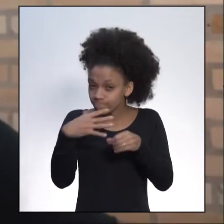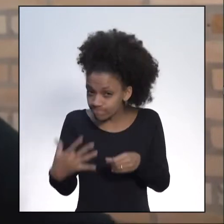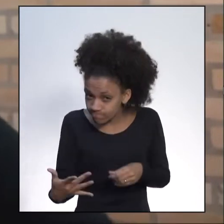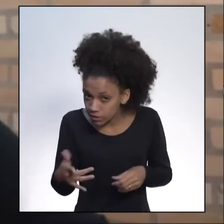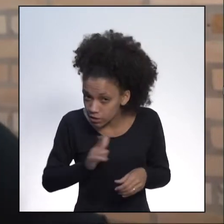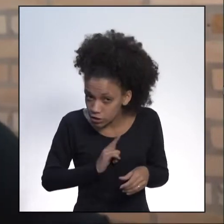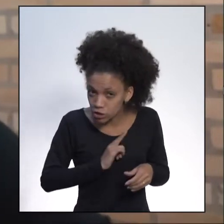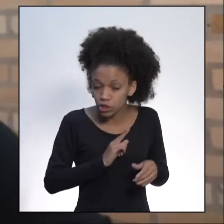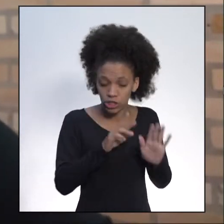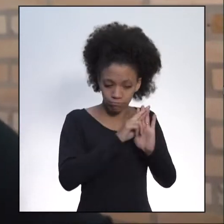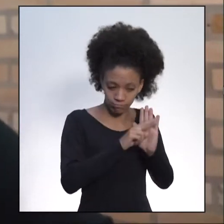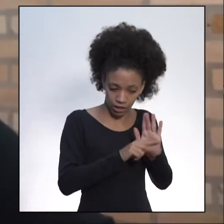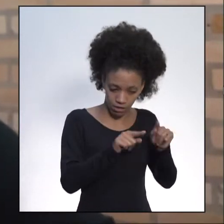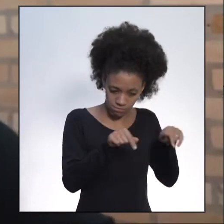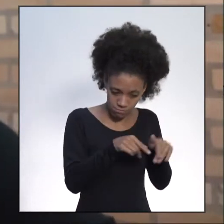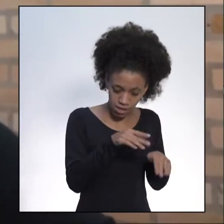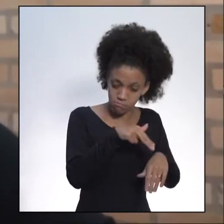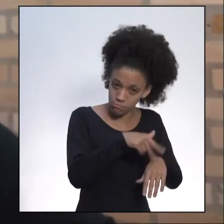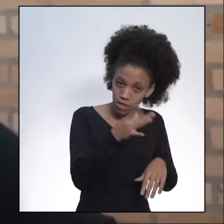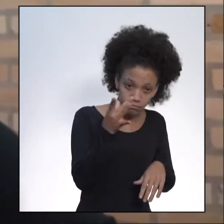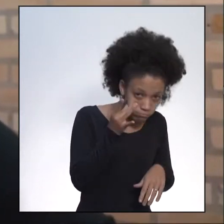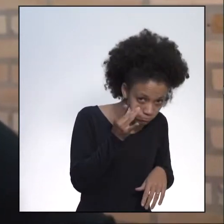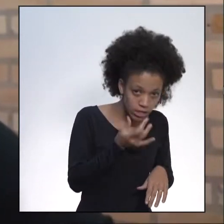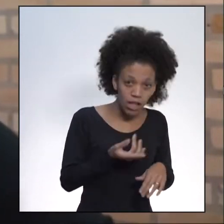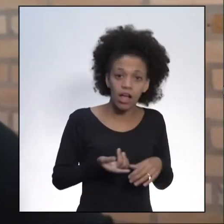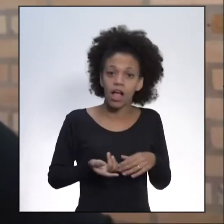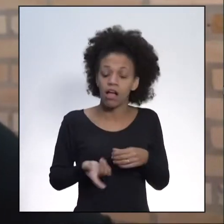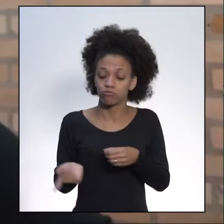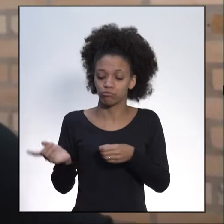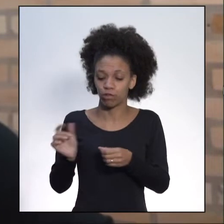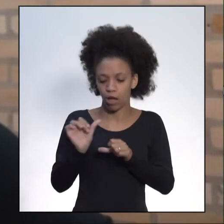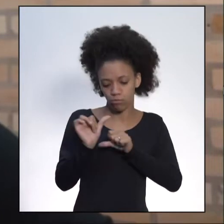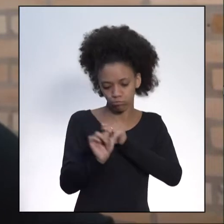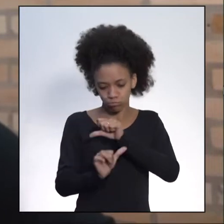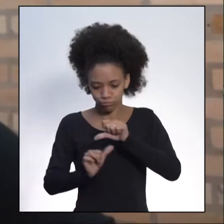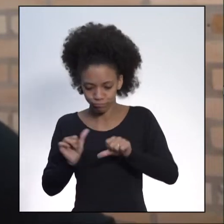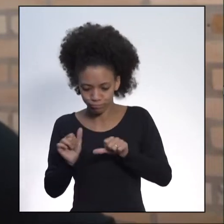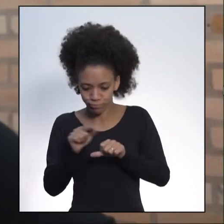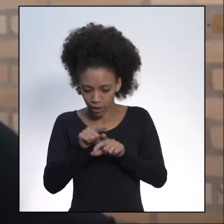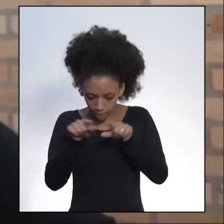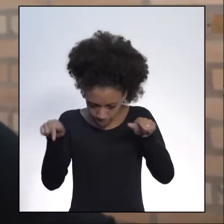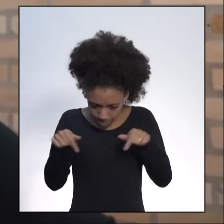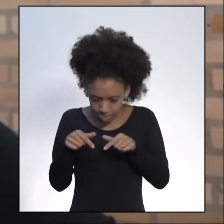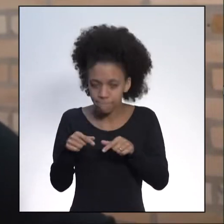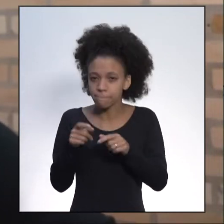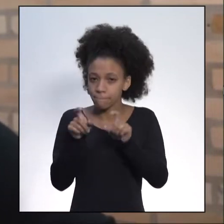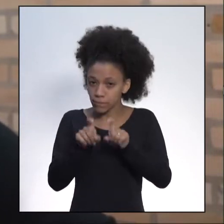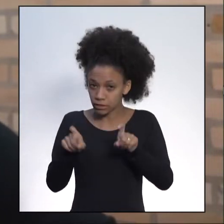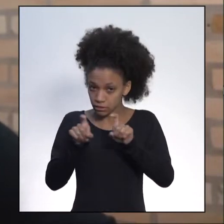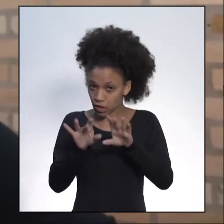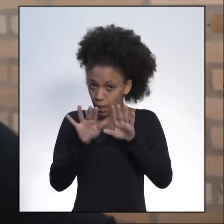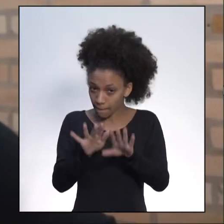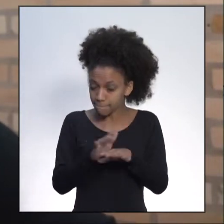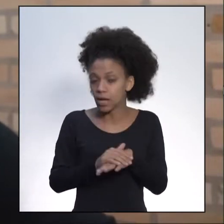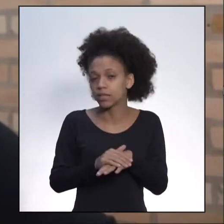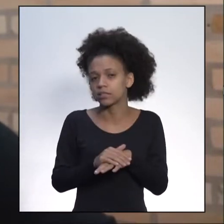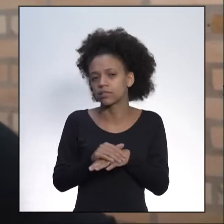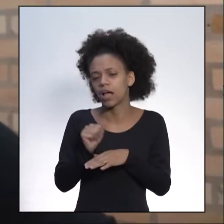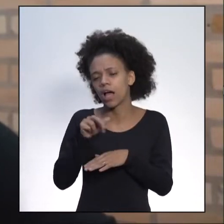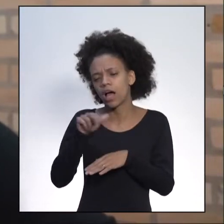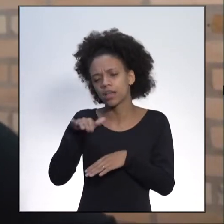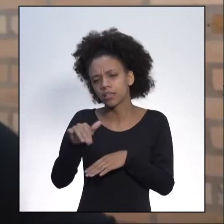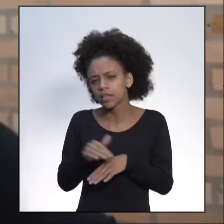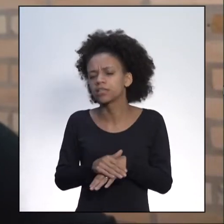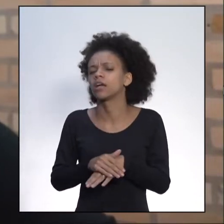aula presencial, elas são transferidas para esse ambiente virtual. Claro que a Ariana faz uma colocação